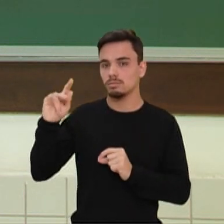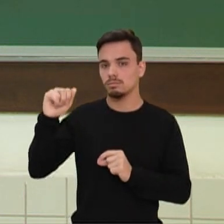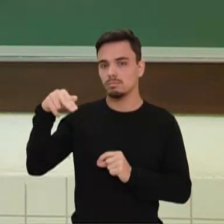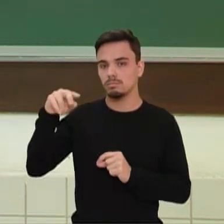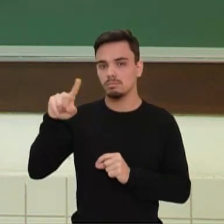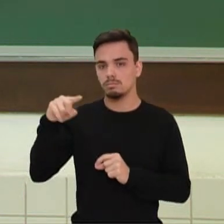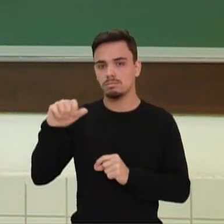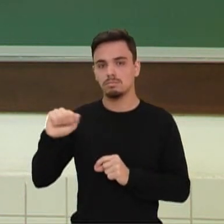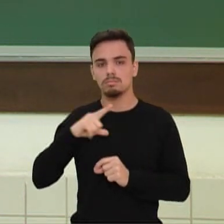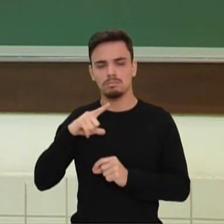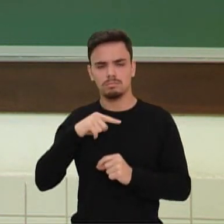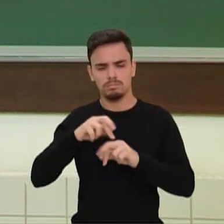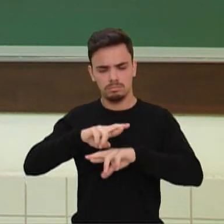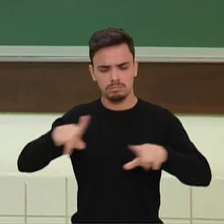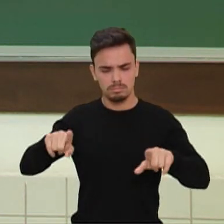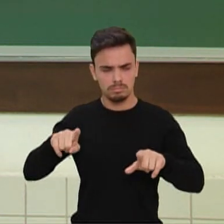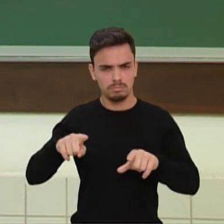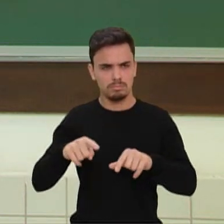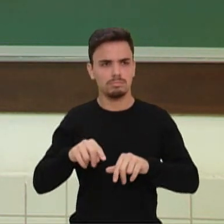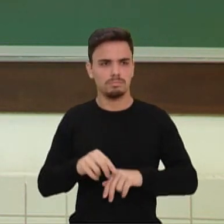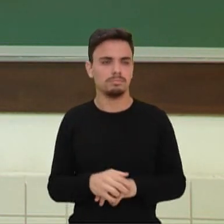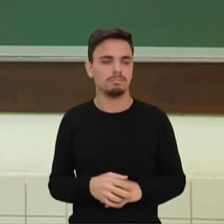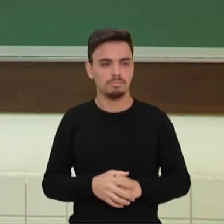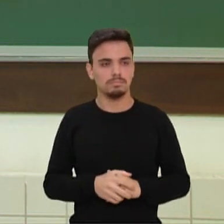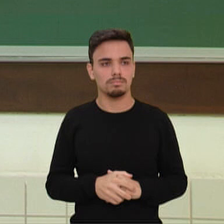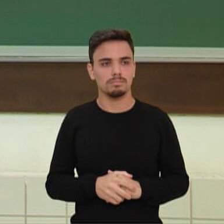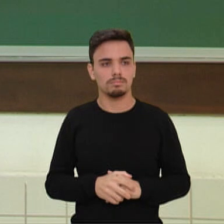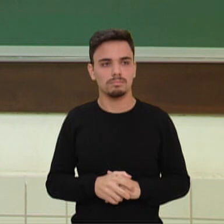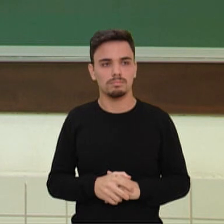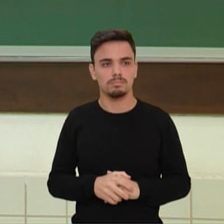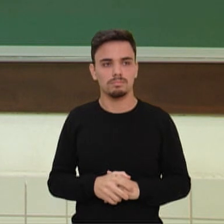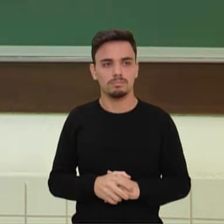que é uma coisa só. Bom, aqui o Nietzsche, o que ele vai